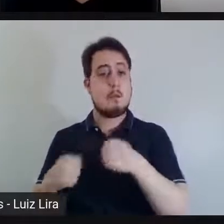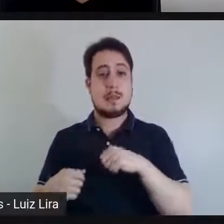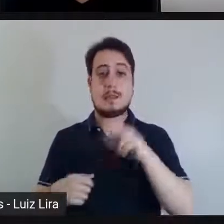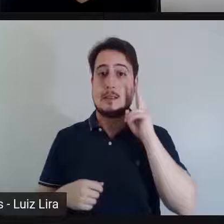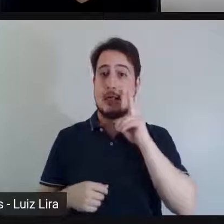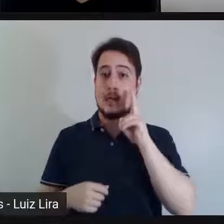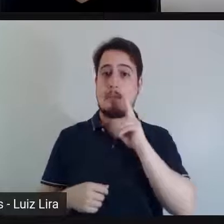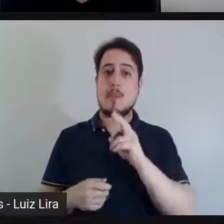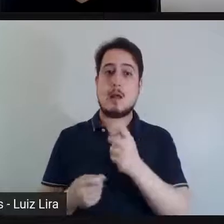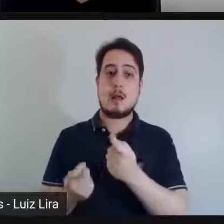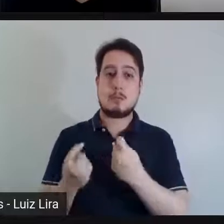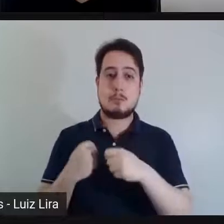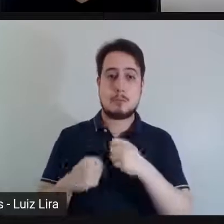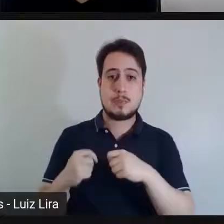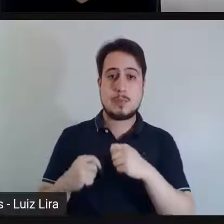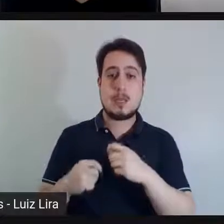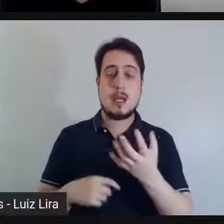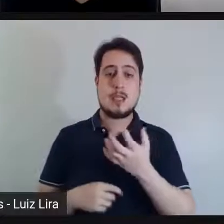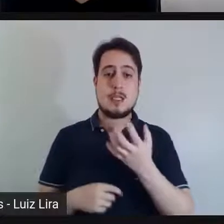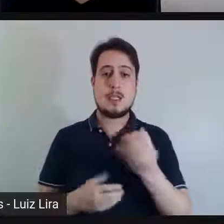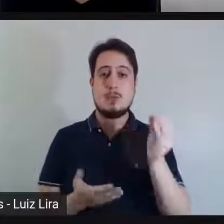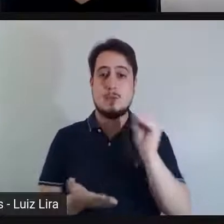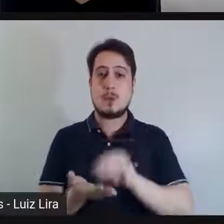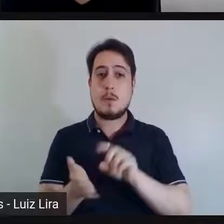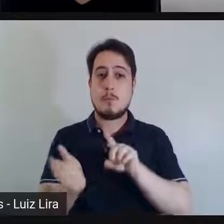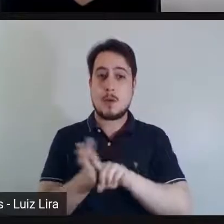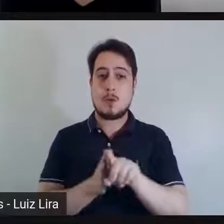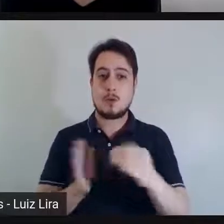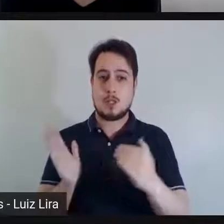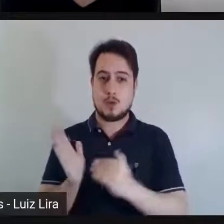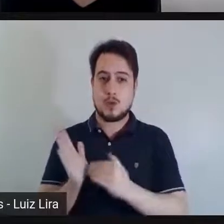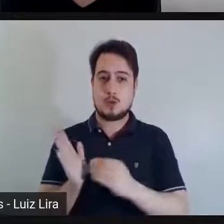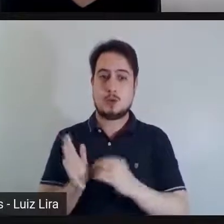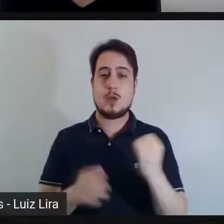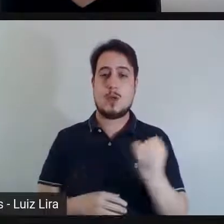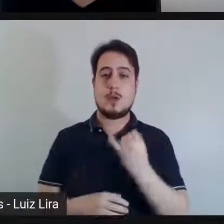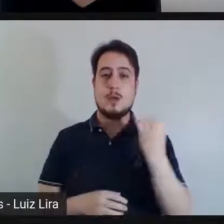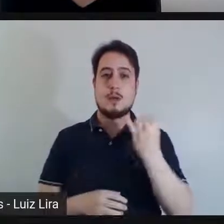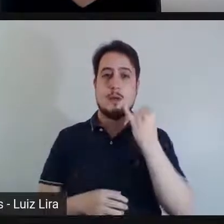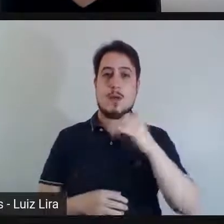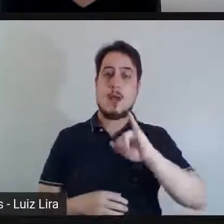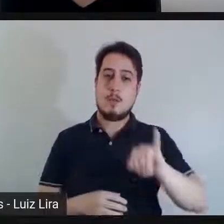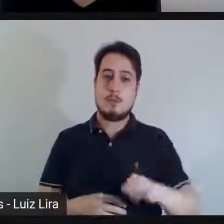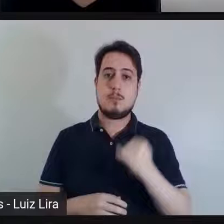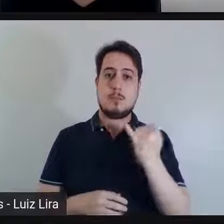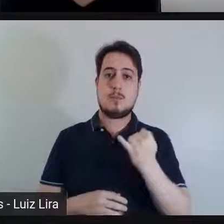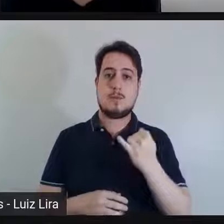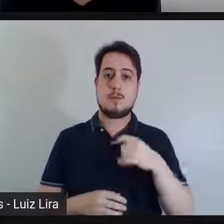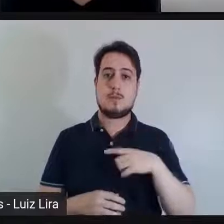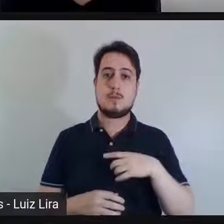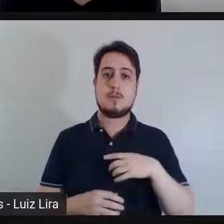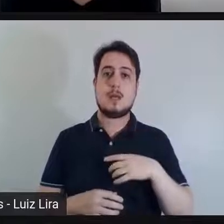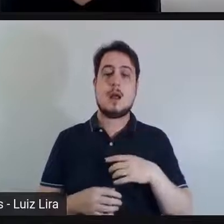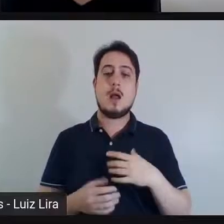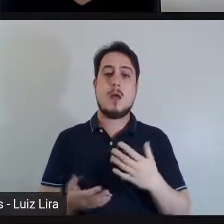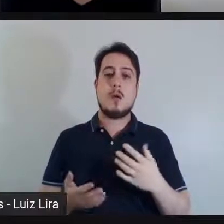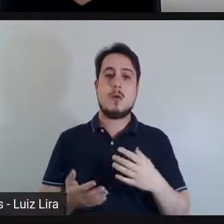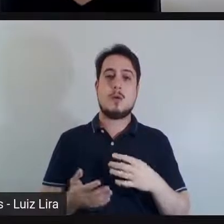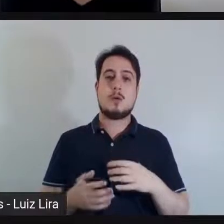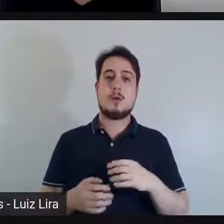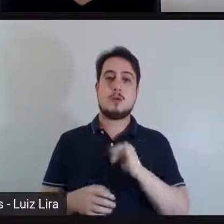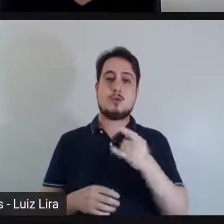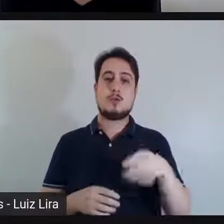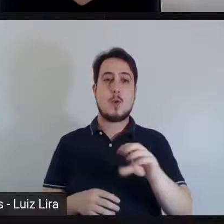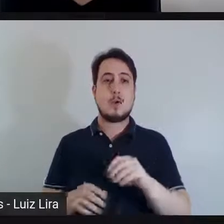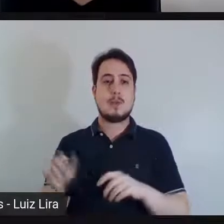pelo adiantado das horas, eu queria só colocar mais uma pergunta aqui que eu acho importante. Eu queria aproveitar aqui, até a palavra, aproveitar aqui o doutor João e o doutor